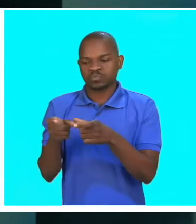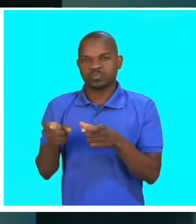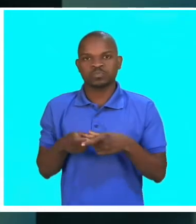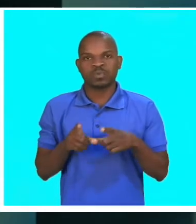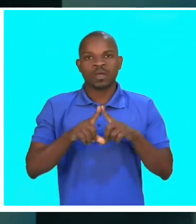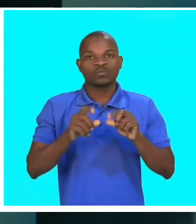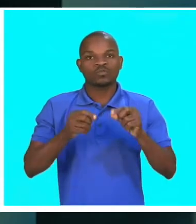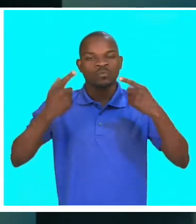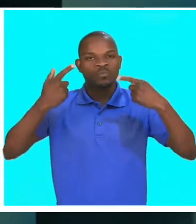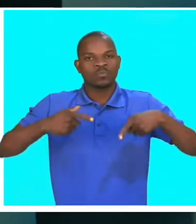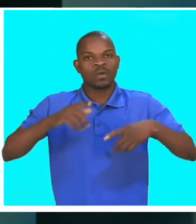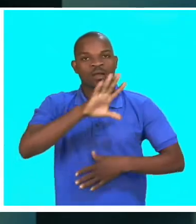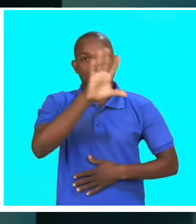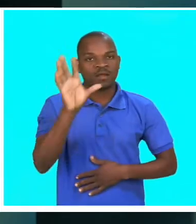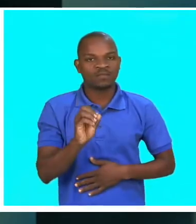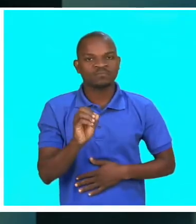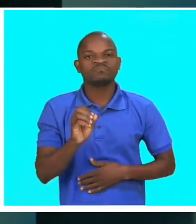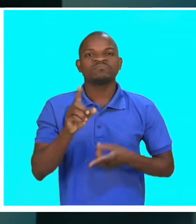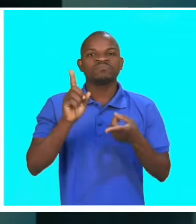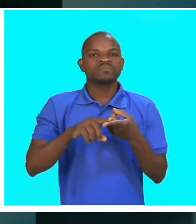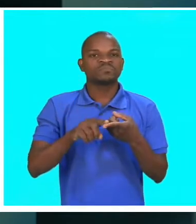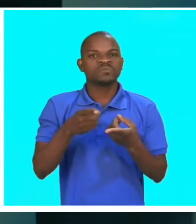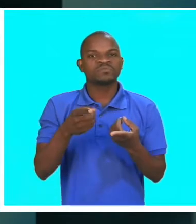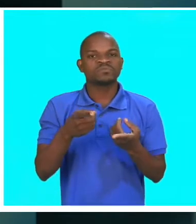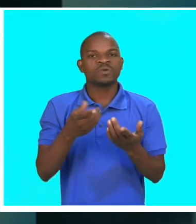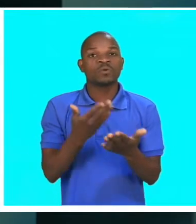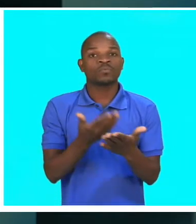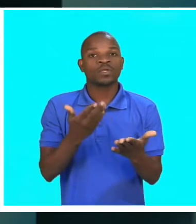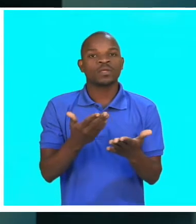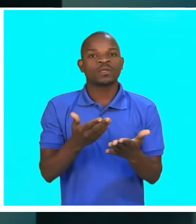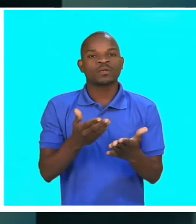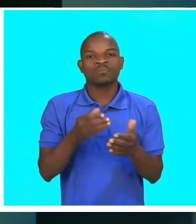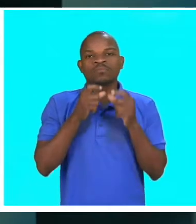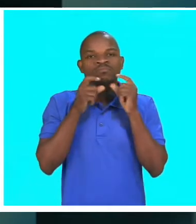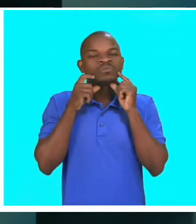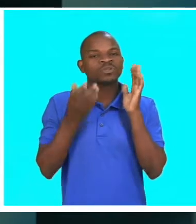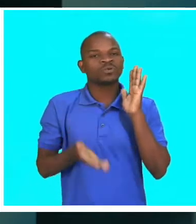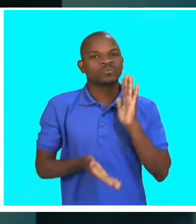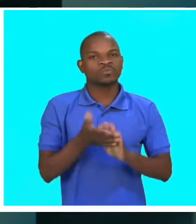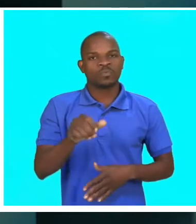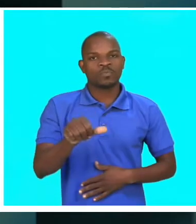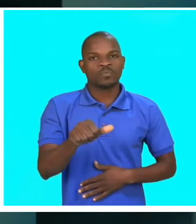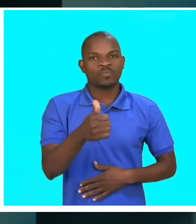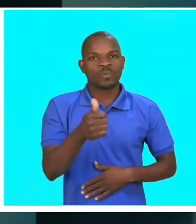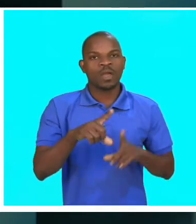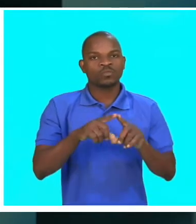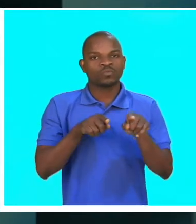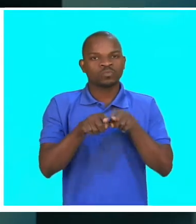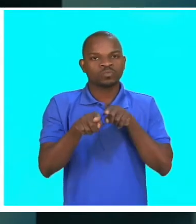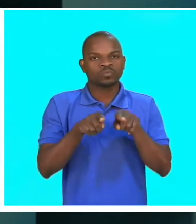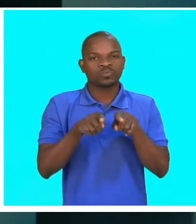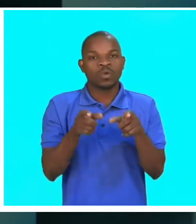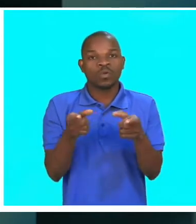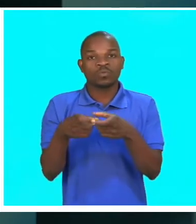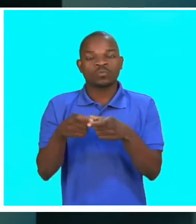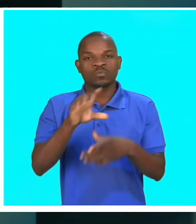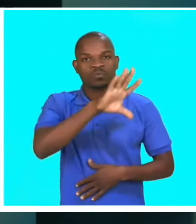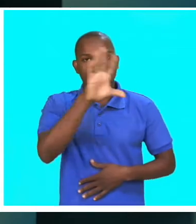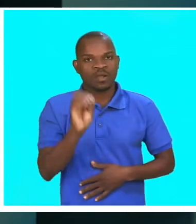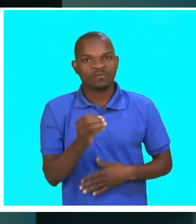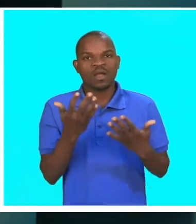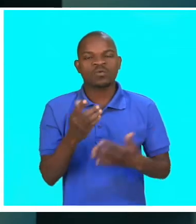clubes nas competições africanas. Este feito deve-se ao fato de o país ter melhorado no ranking de clubes